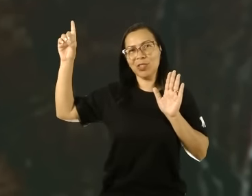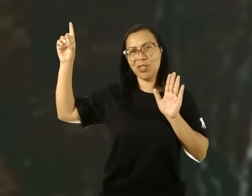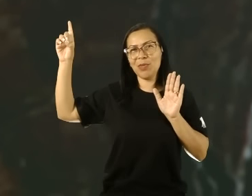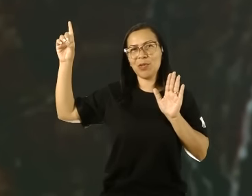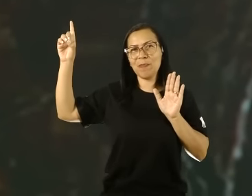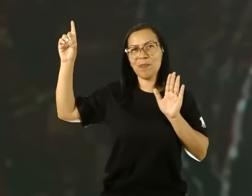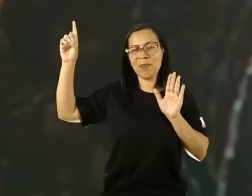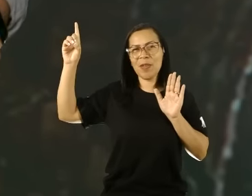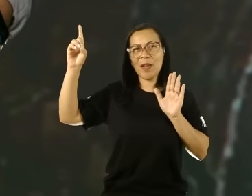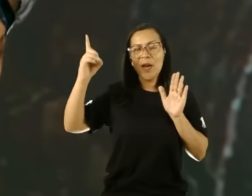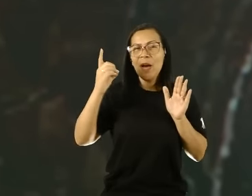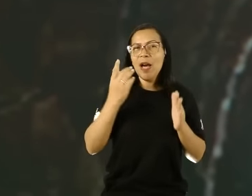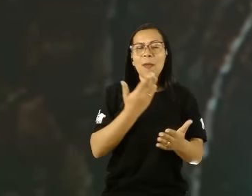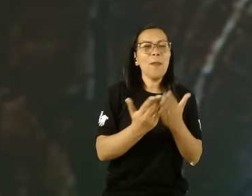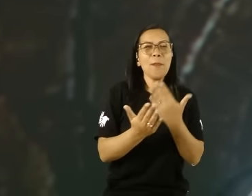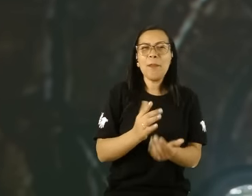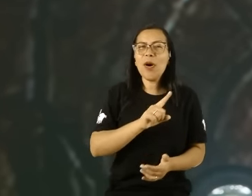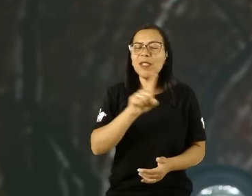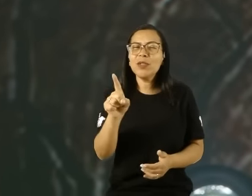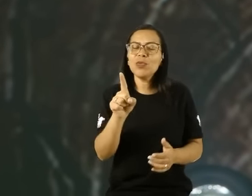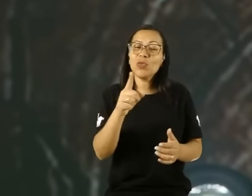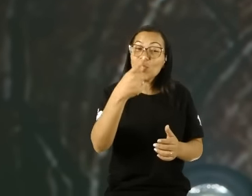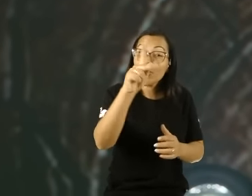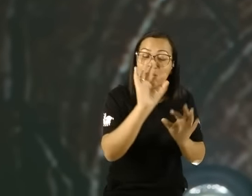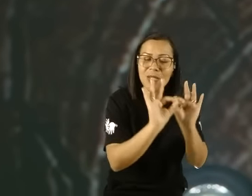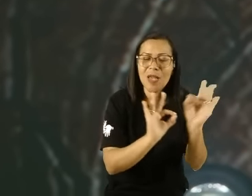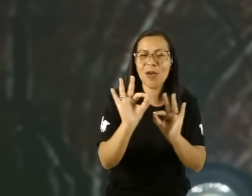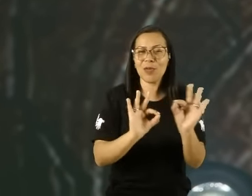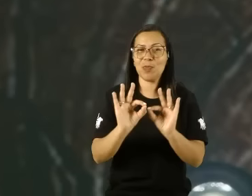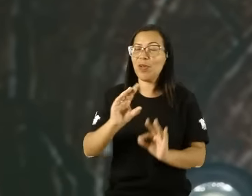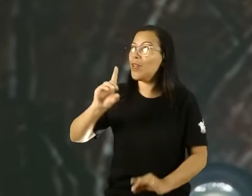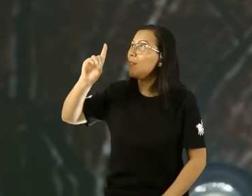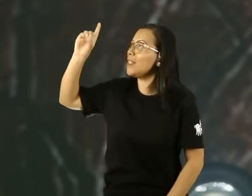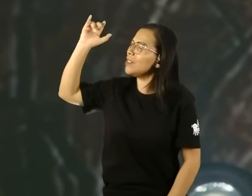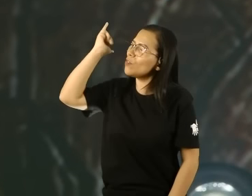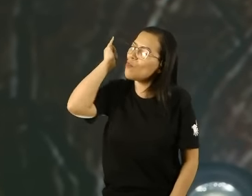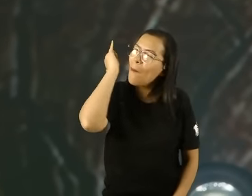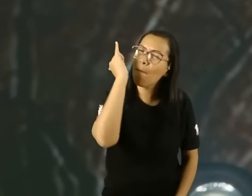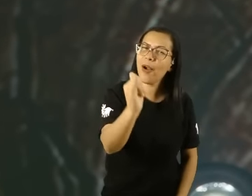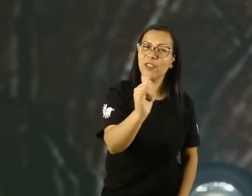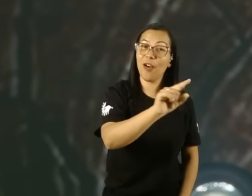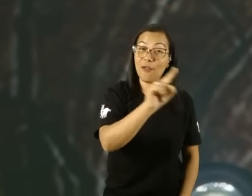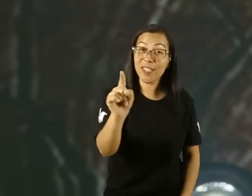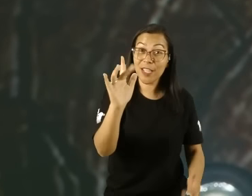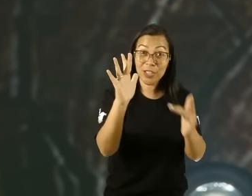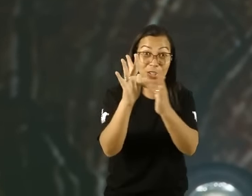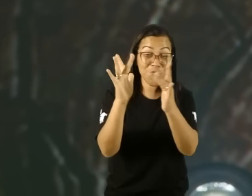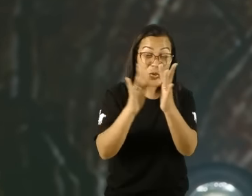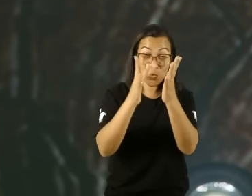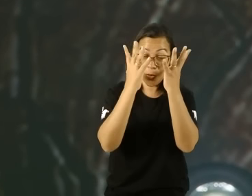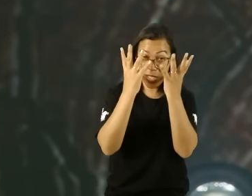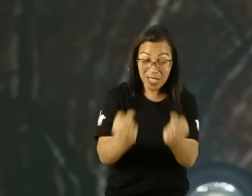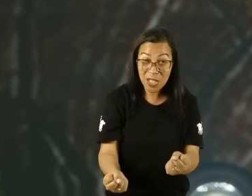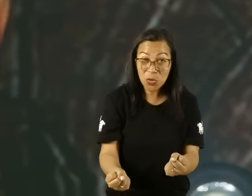quero colocar uma pedra em cima disso, Deus manda eu dizer aqui hoje, quando você recebe a Cristo, a sua vida nunca aceitará